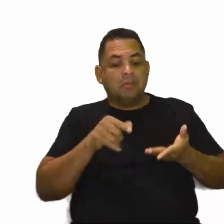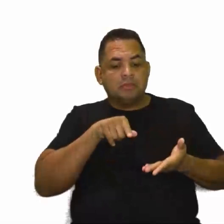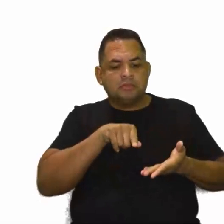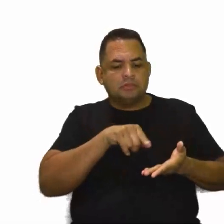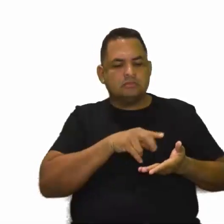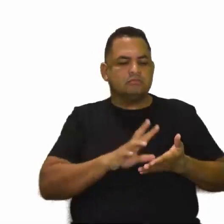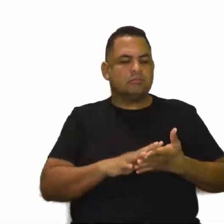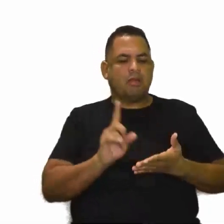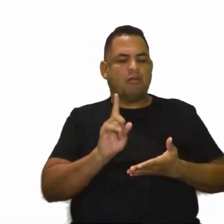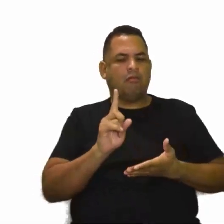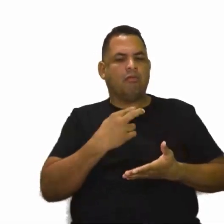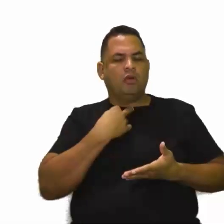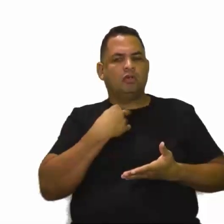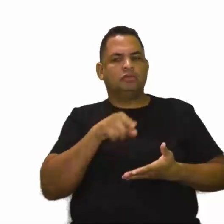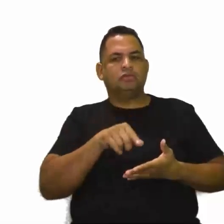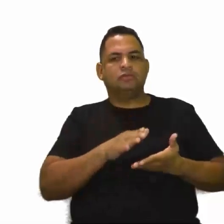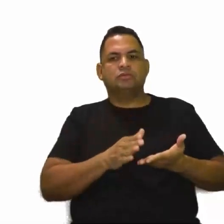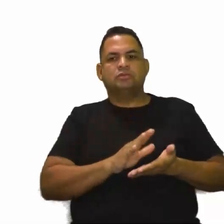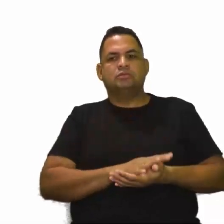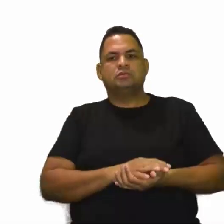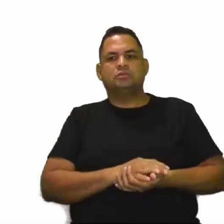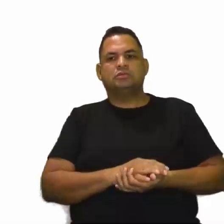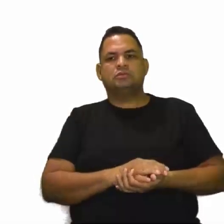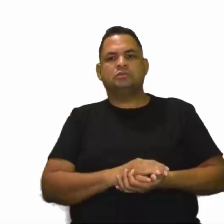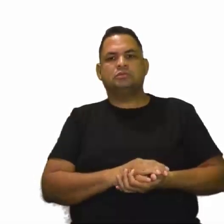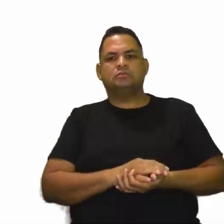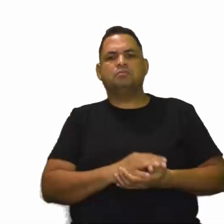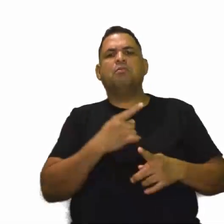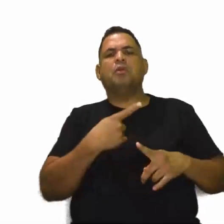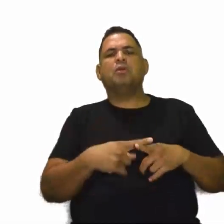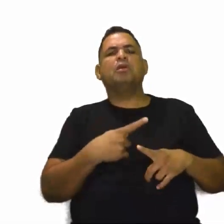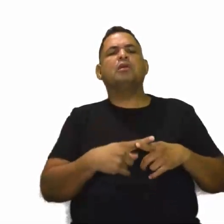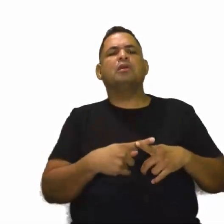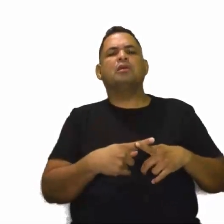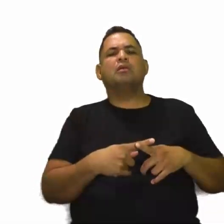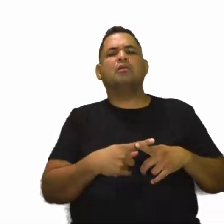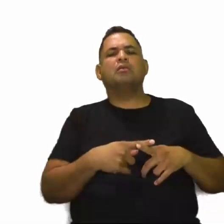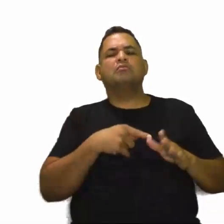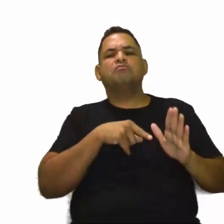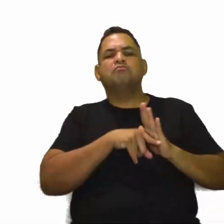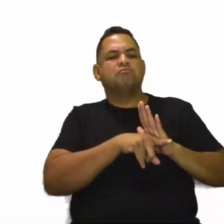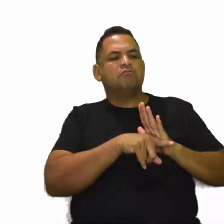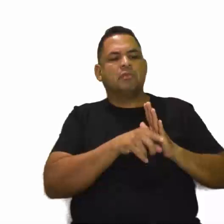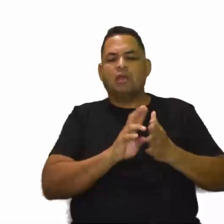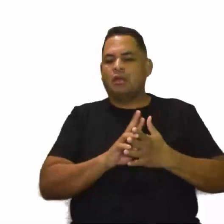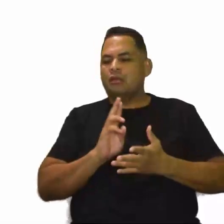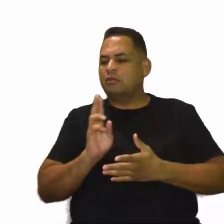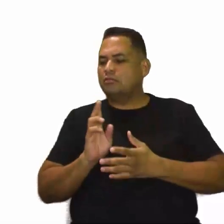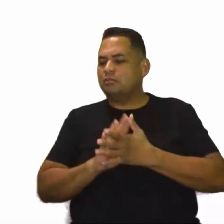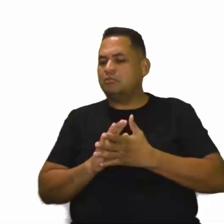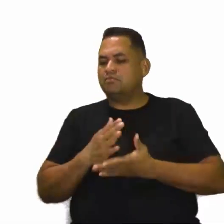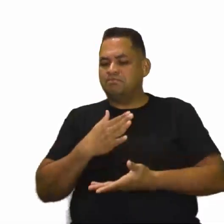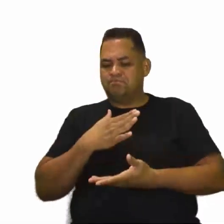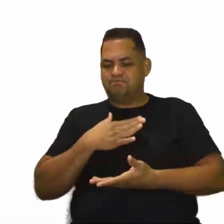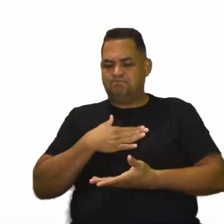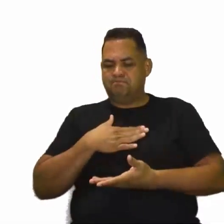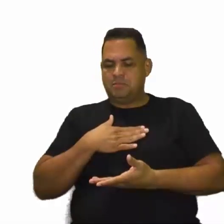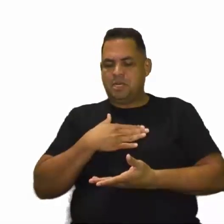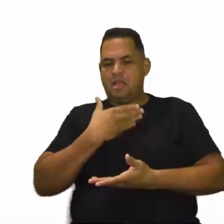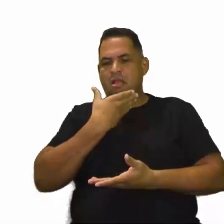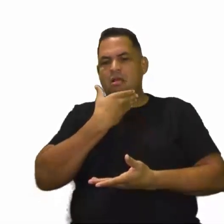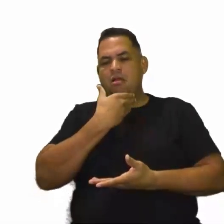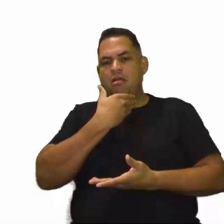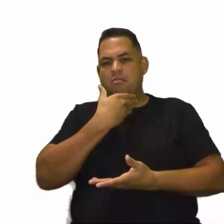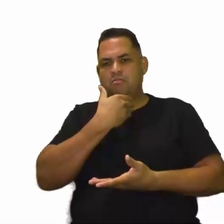pise nisso. E aí a outra pergunta, por quê? Aí ela vai e responde, minha mãe pisa aí e